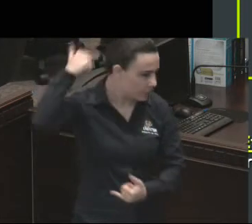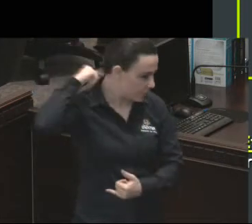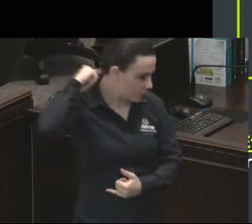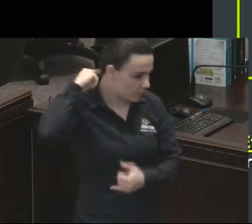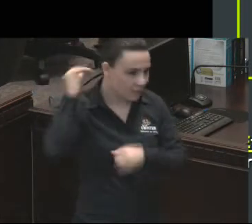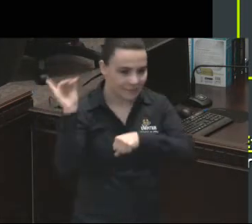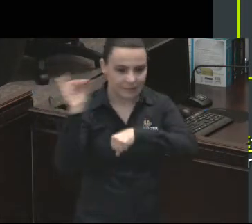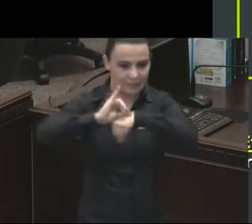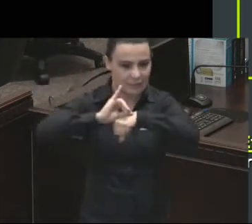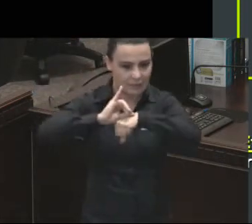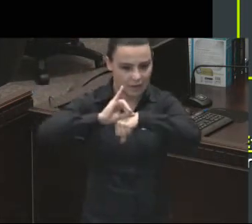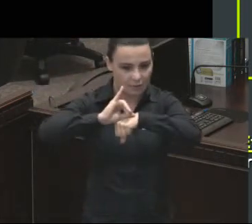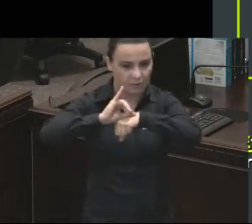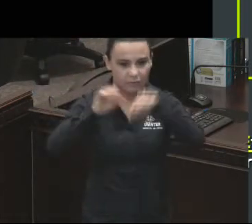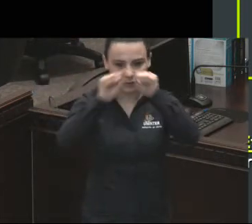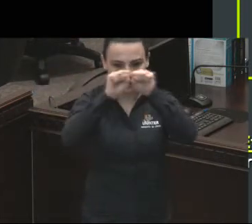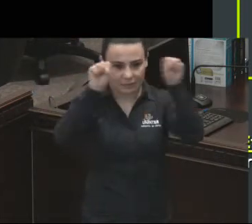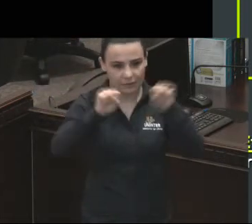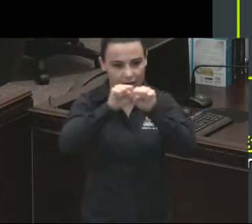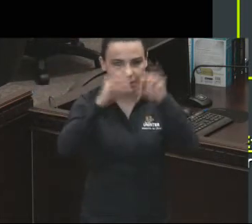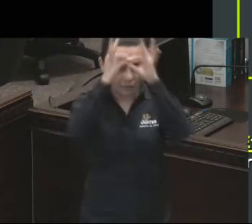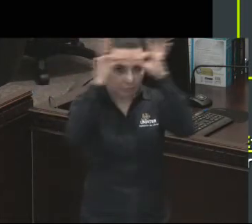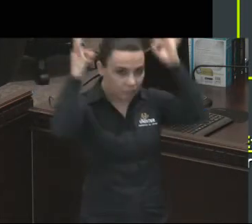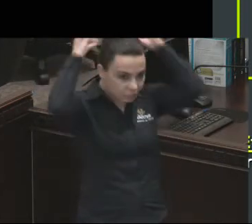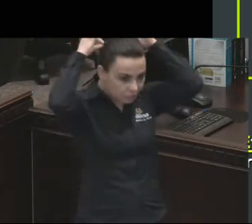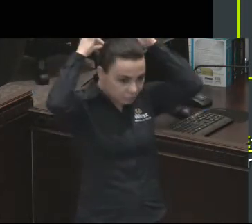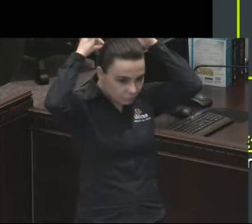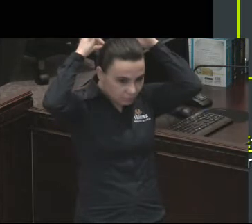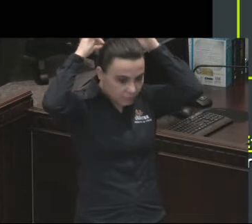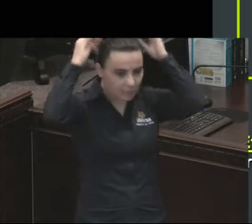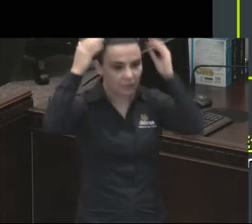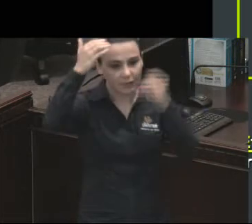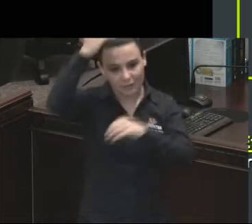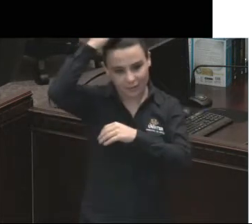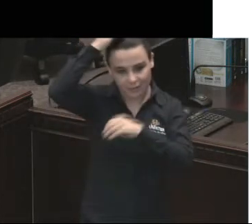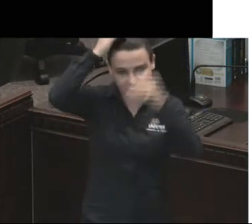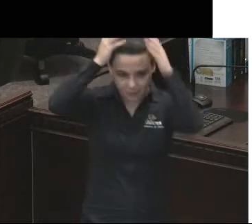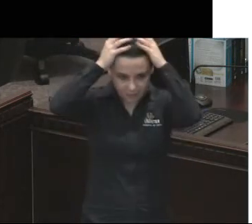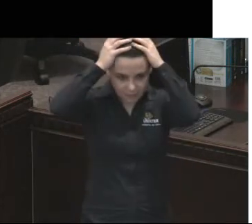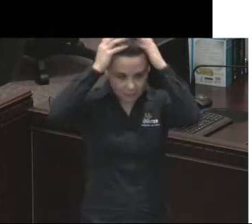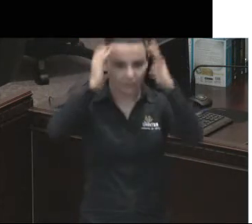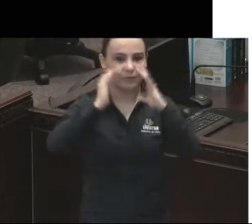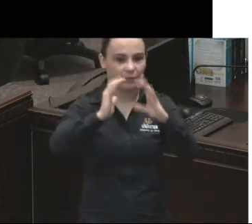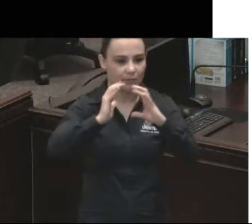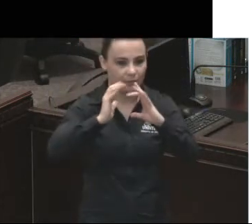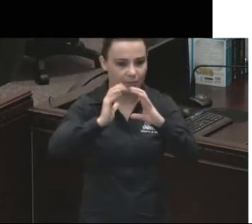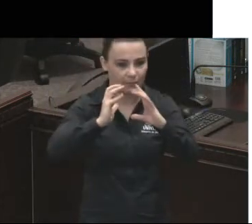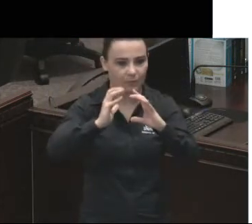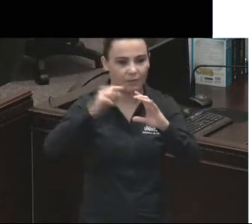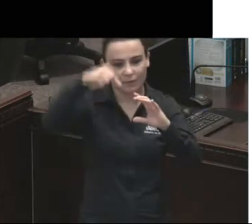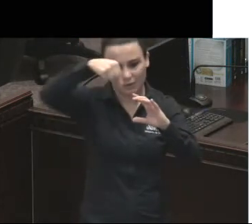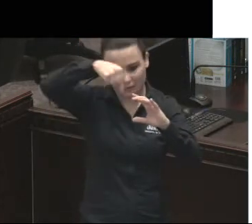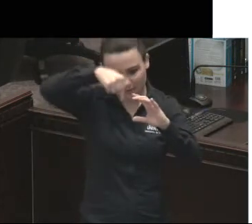como de sistema nervoso central e também de sistema nervoso periférico, que é chamado punho caído, né, onde a pessoa não